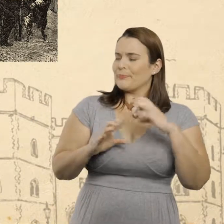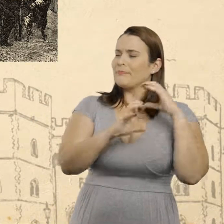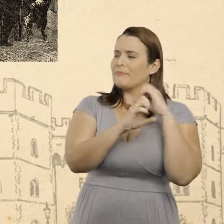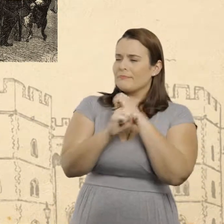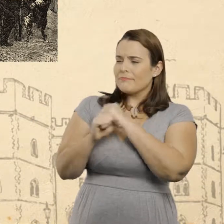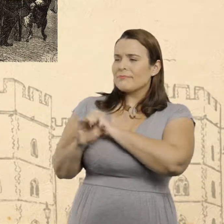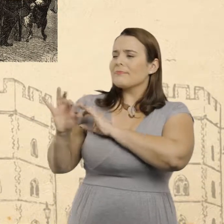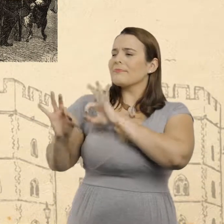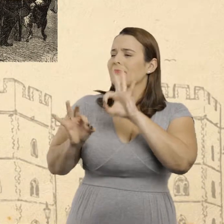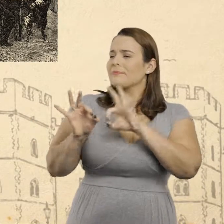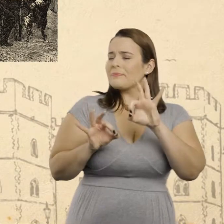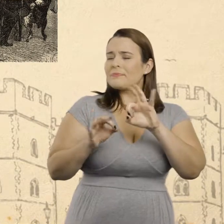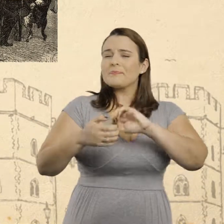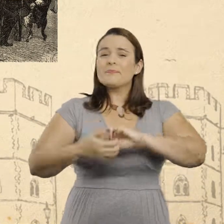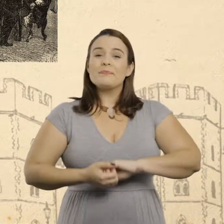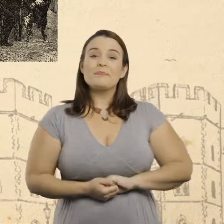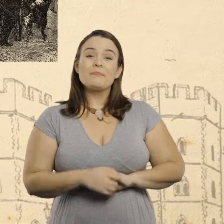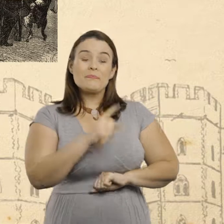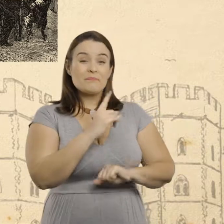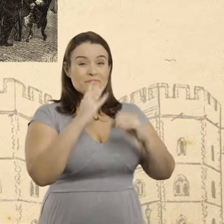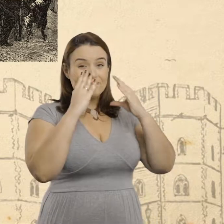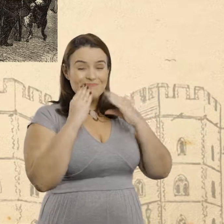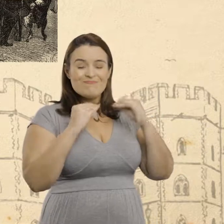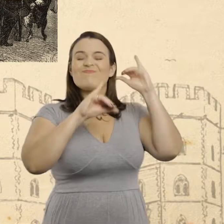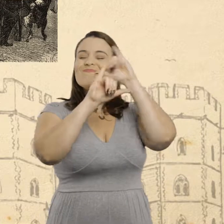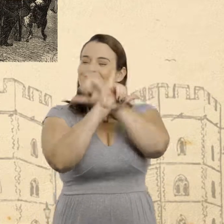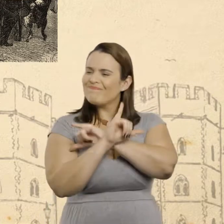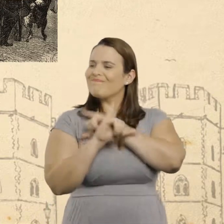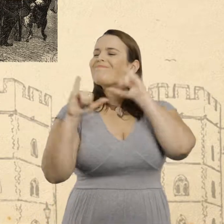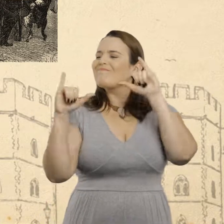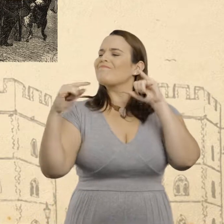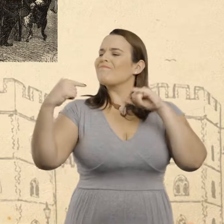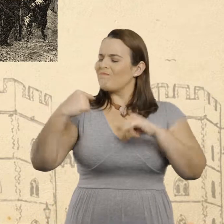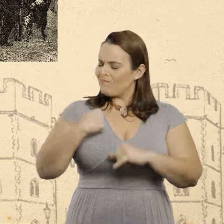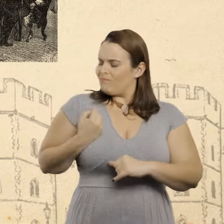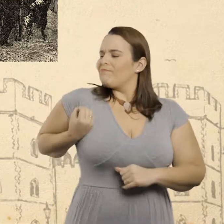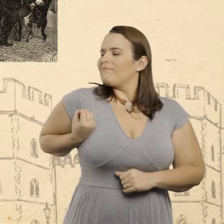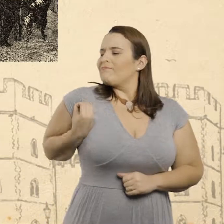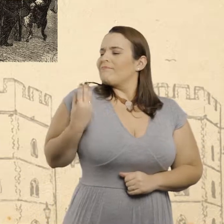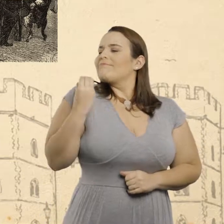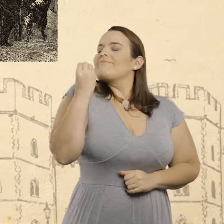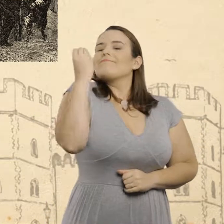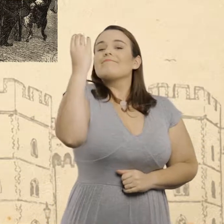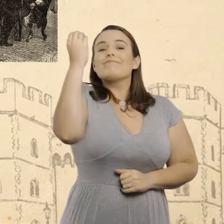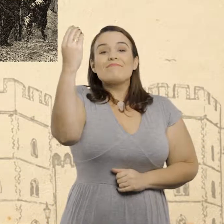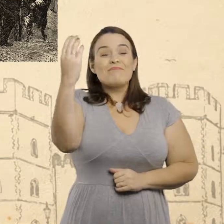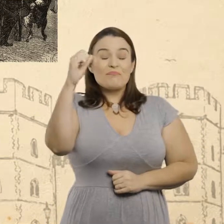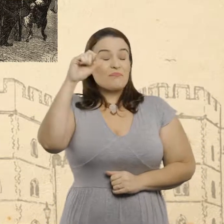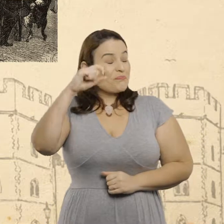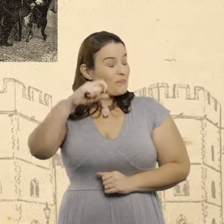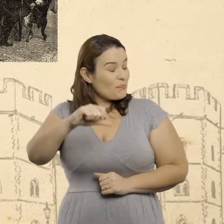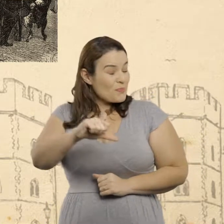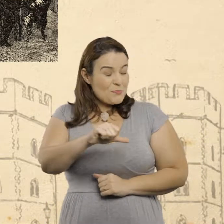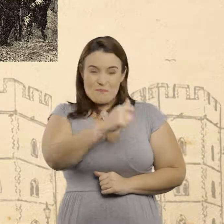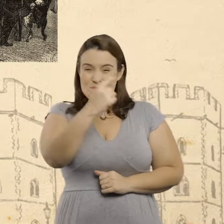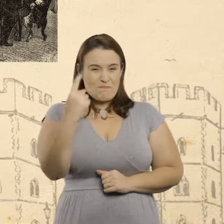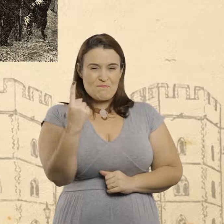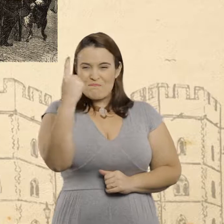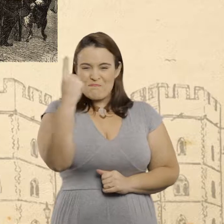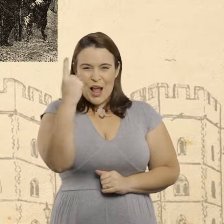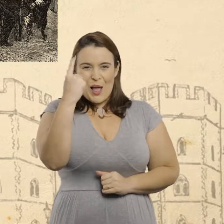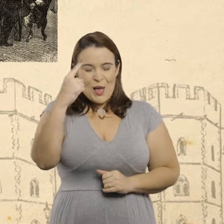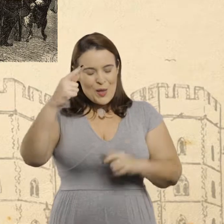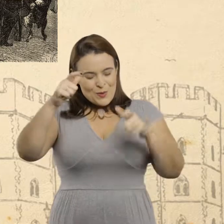ser calculado e planejado. Phileas Fogg anunciou que partiria naquele mesmo dia para o seu